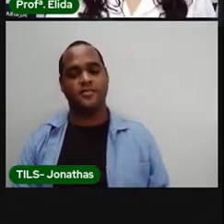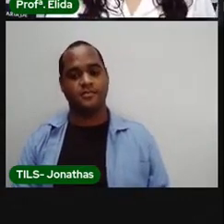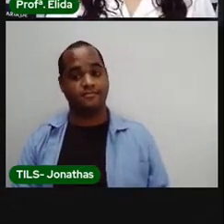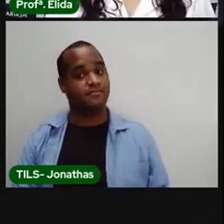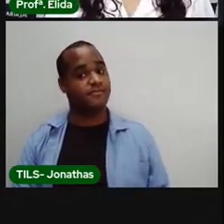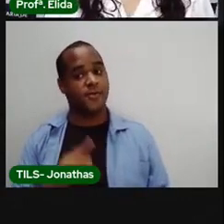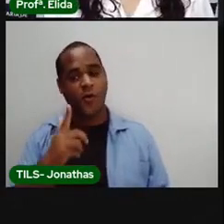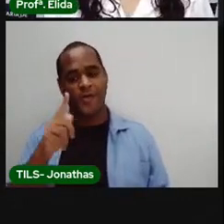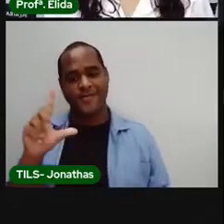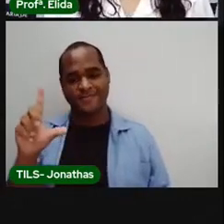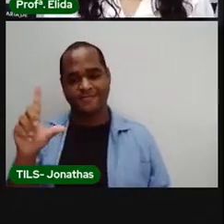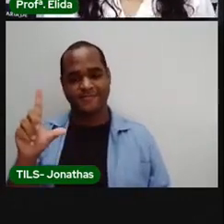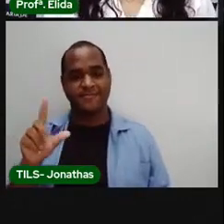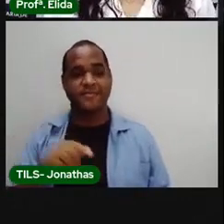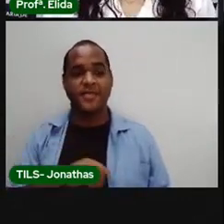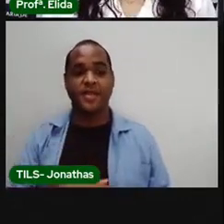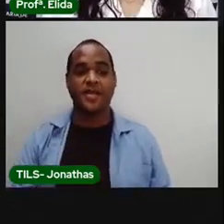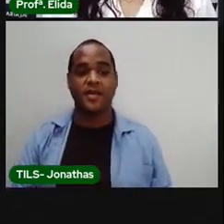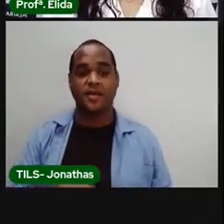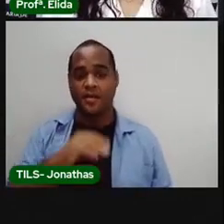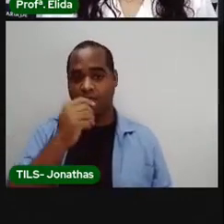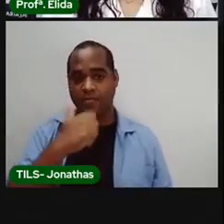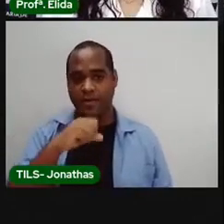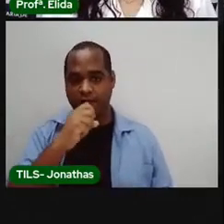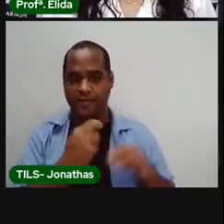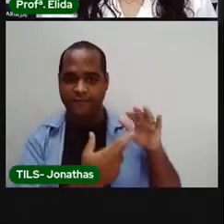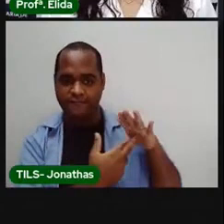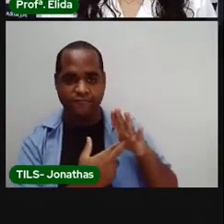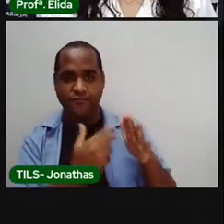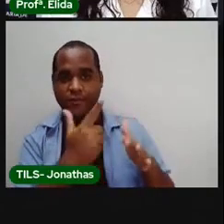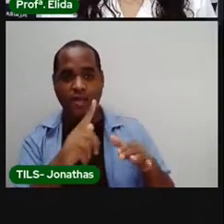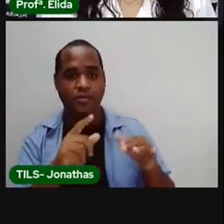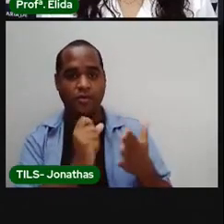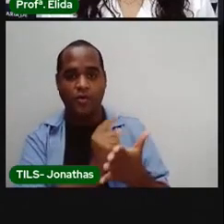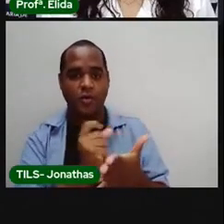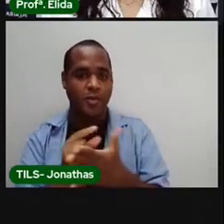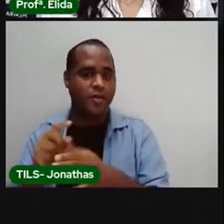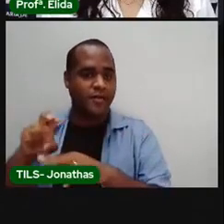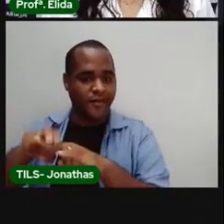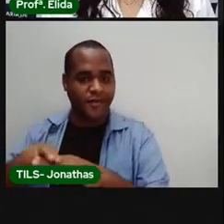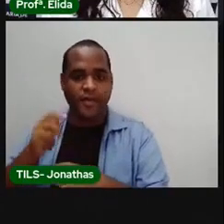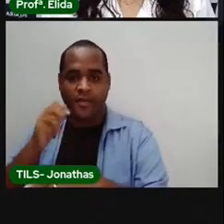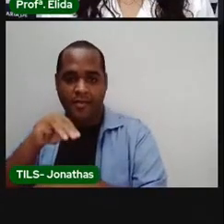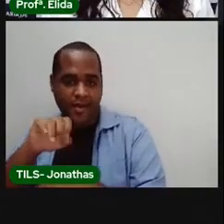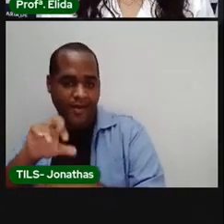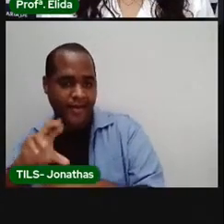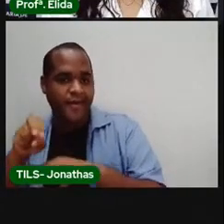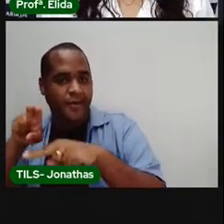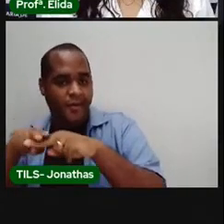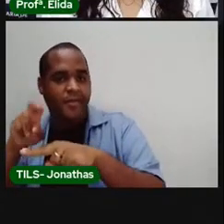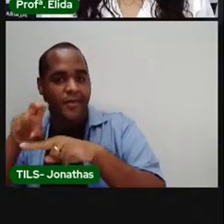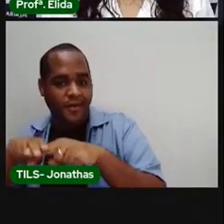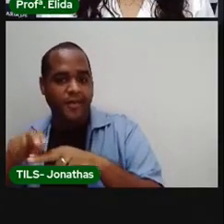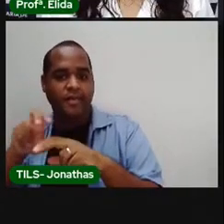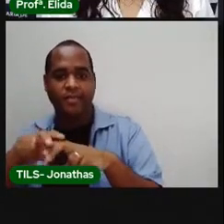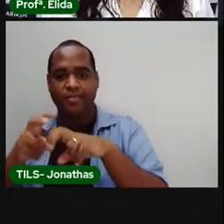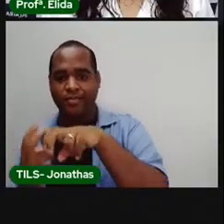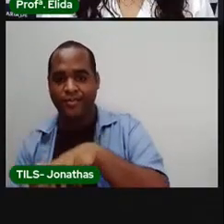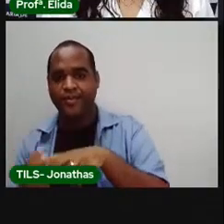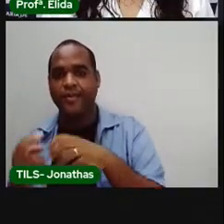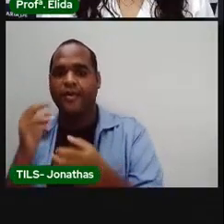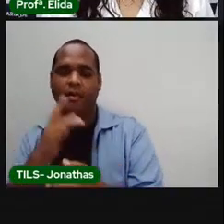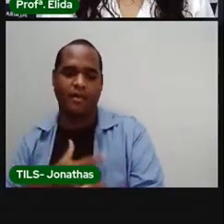certinho. Outra parlenda. Mamãe foi à feira, não teve que comprar, comprou uma cadeira para Maria se sentar. Maria se sentou, a